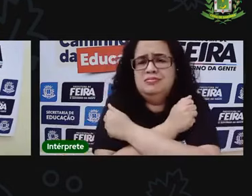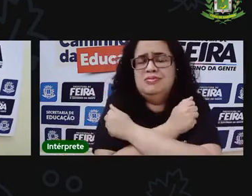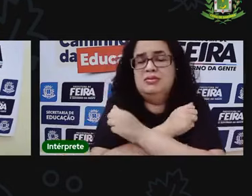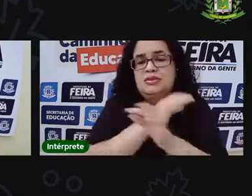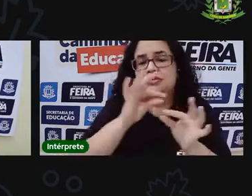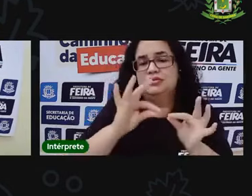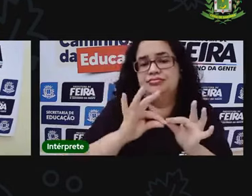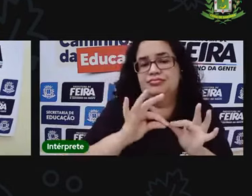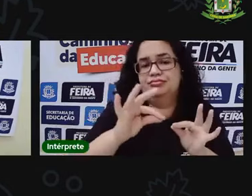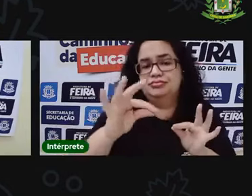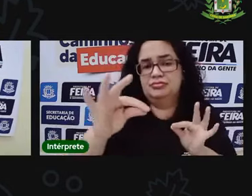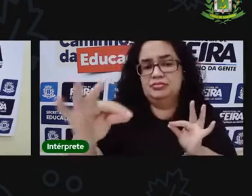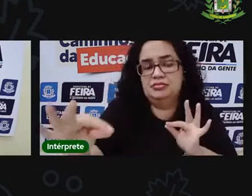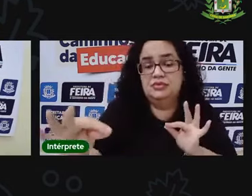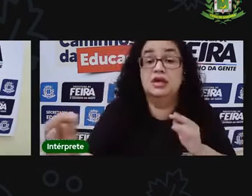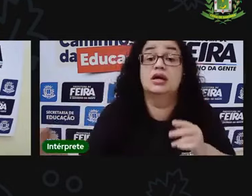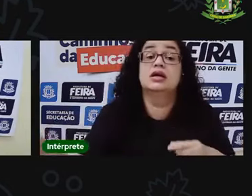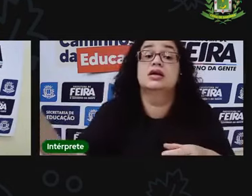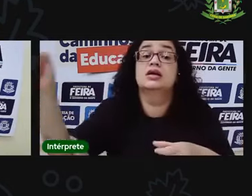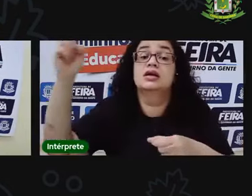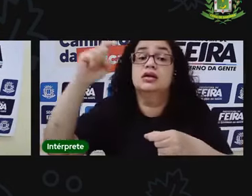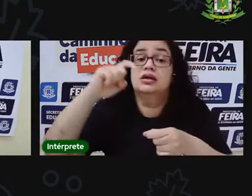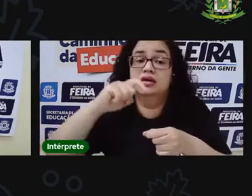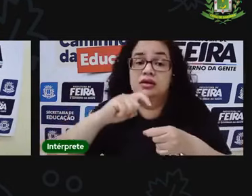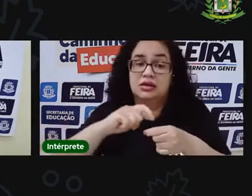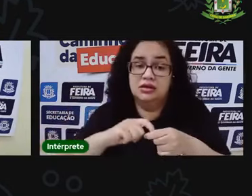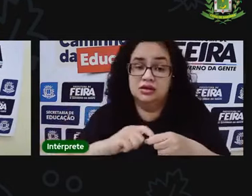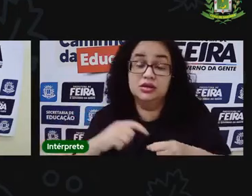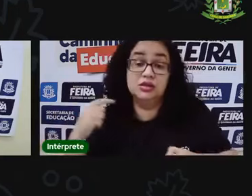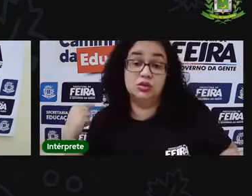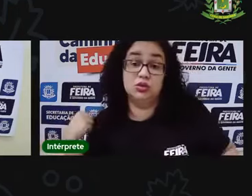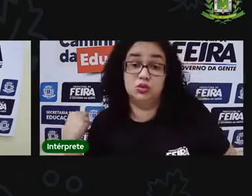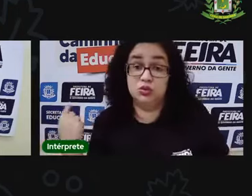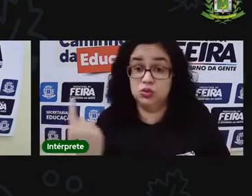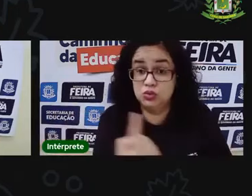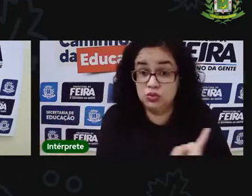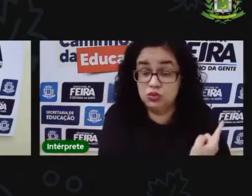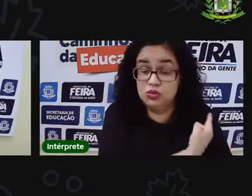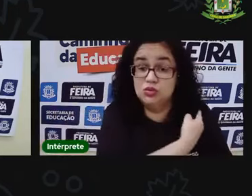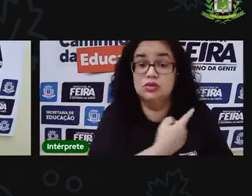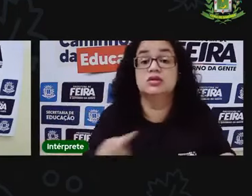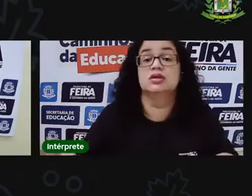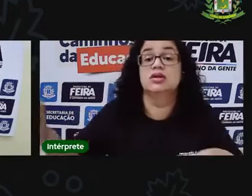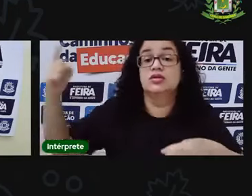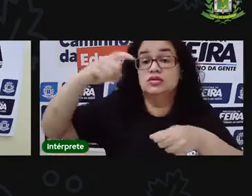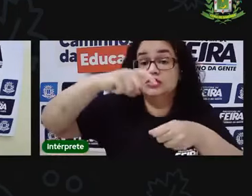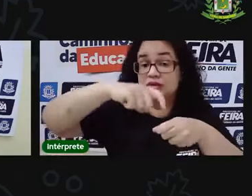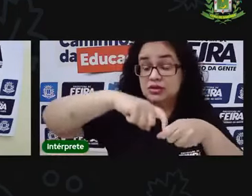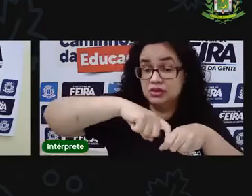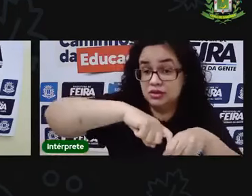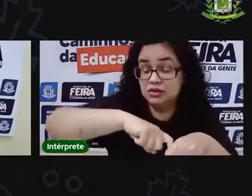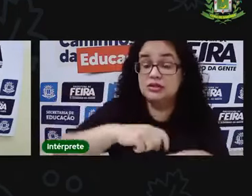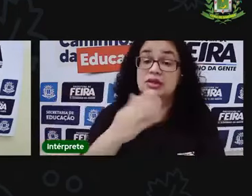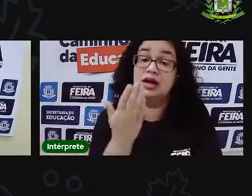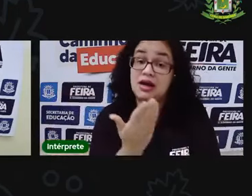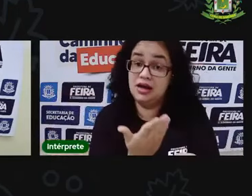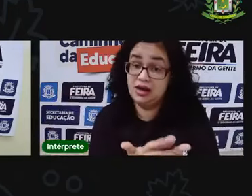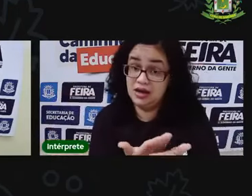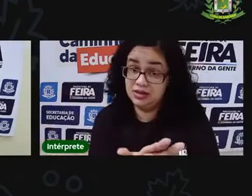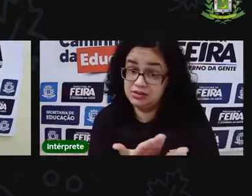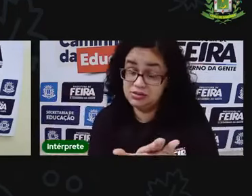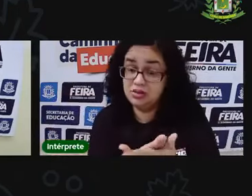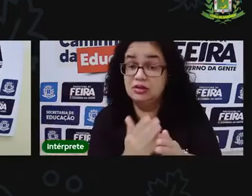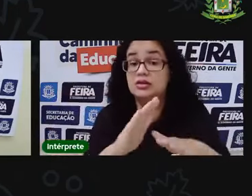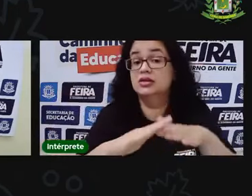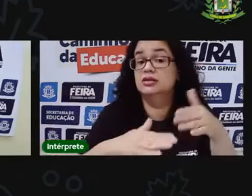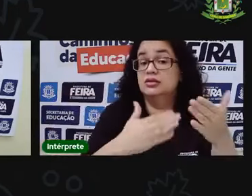queria deste desde que nós retomamos as atividades letivas na